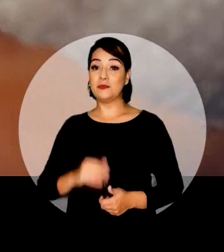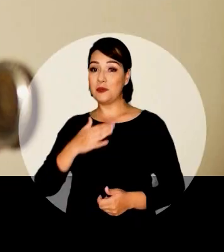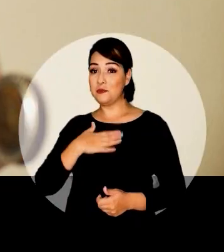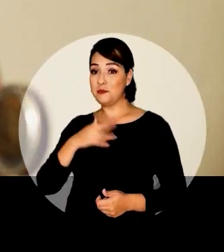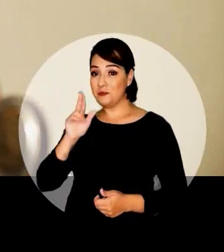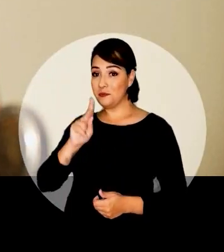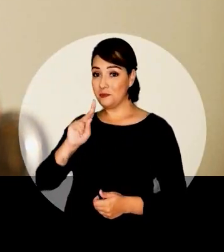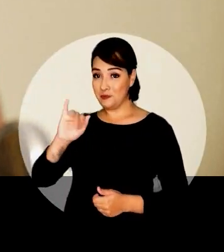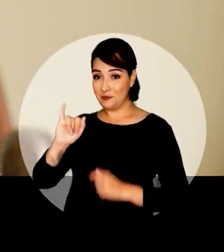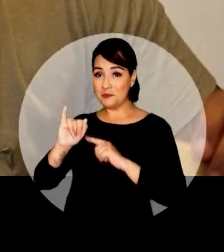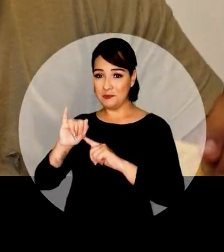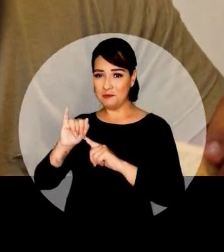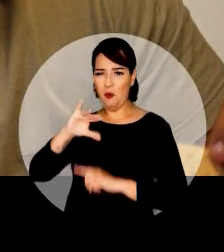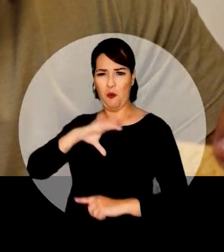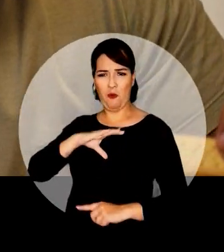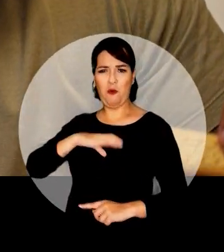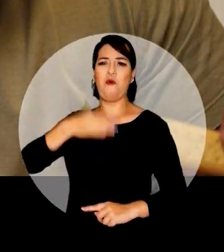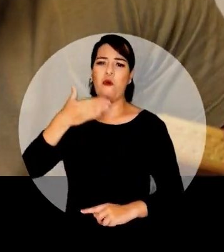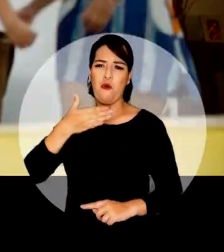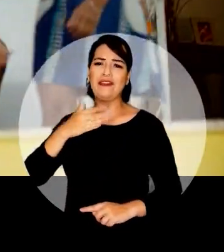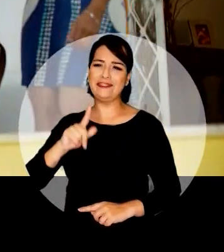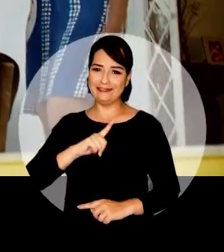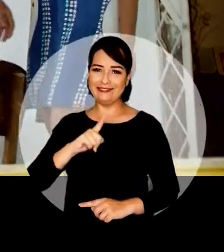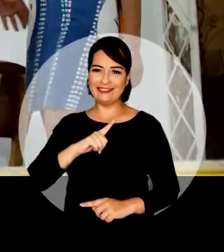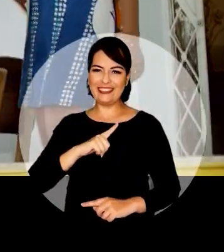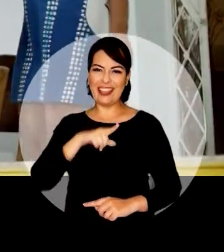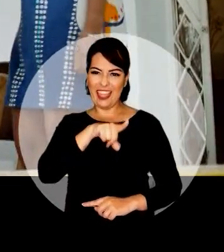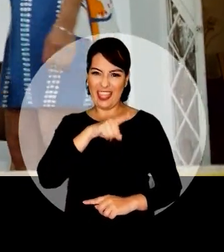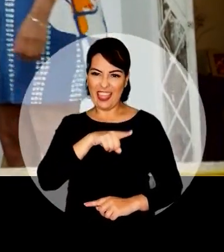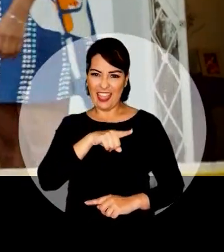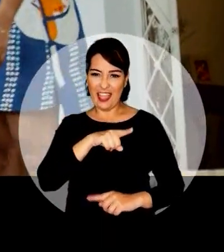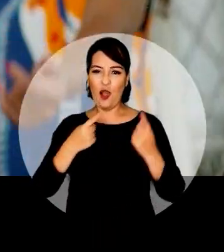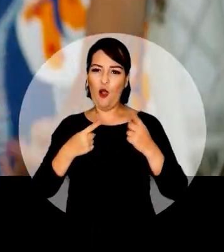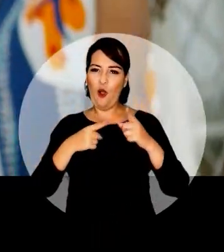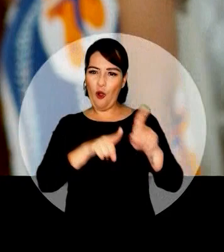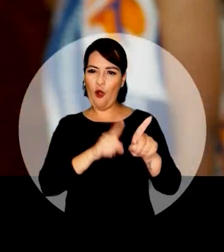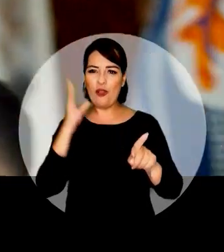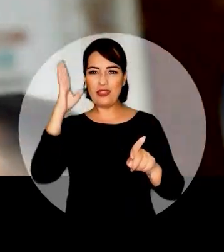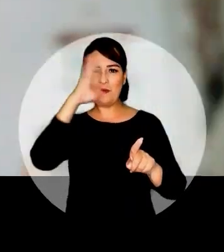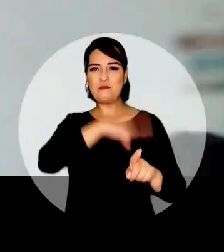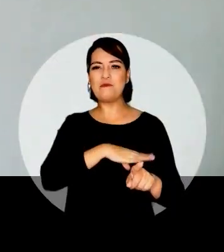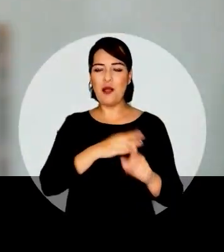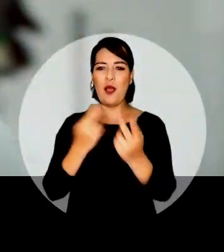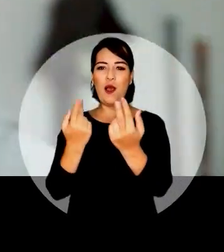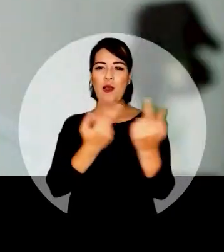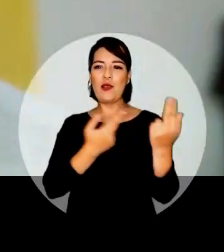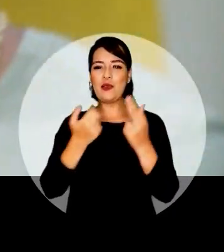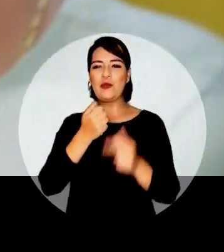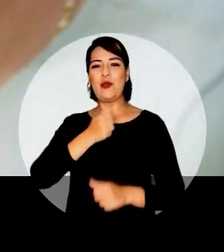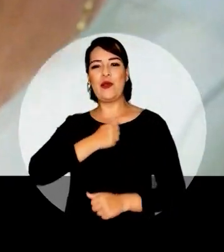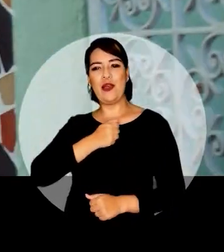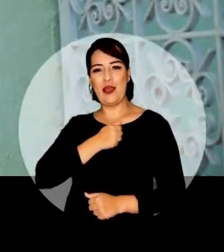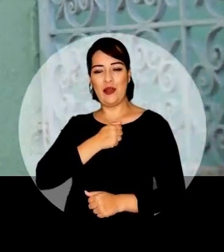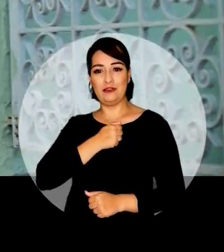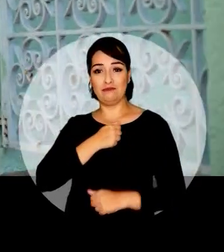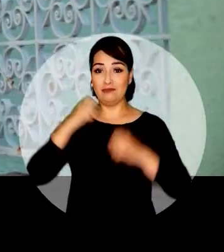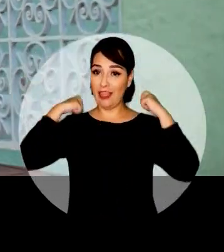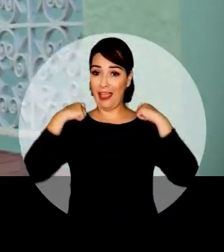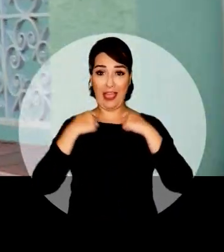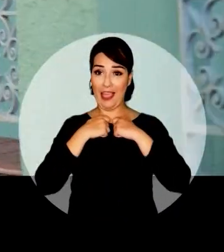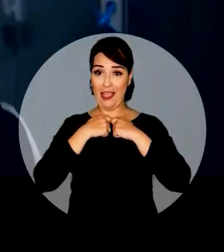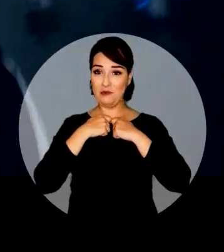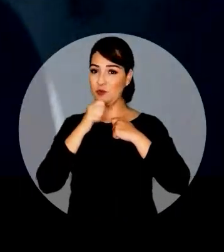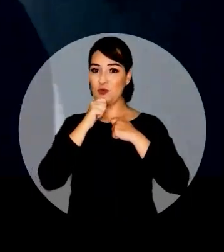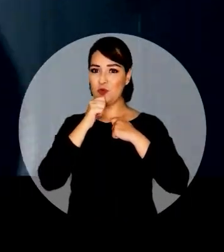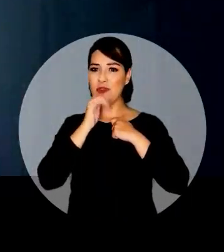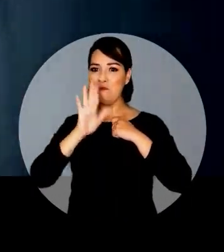Meu pai é um cara muito corajoso. Ele luta contra o mal igualzinho um super-herói. Ele não usa capa,